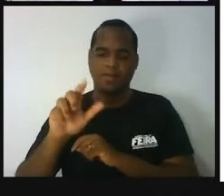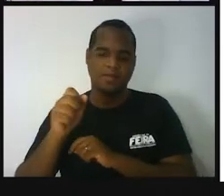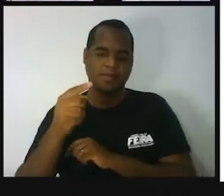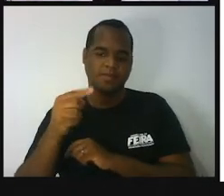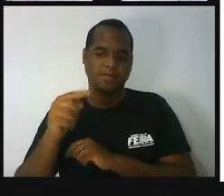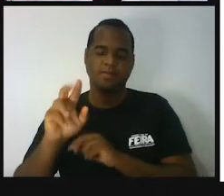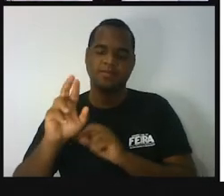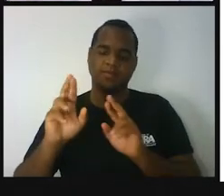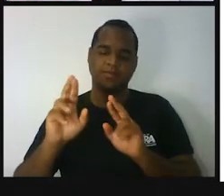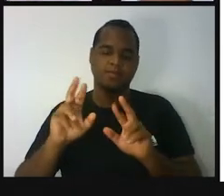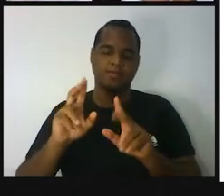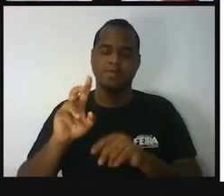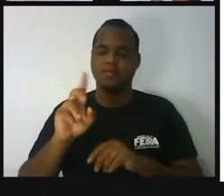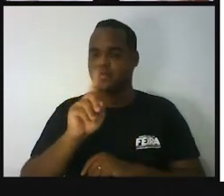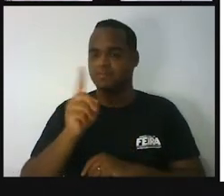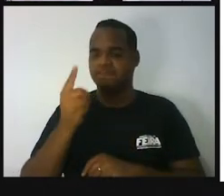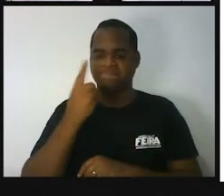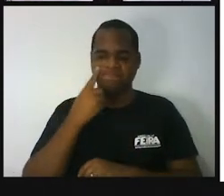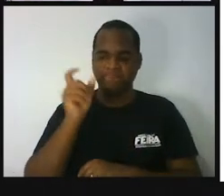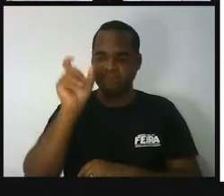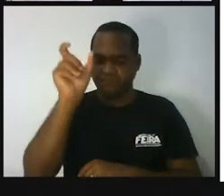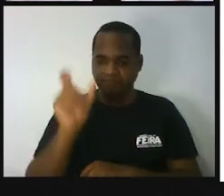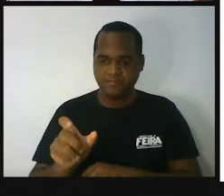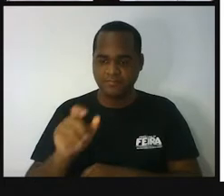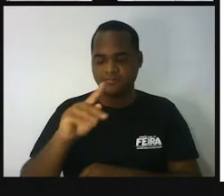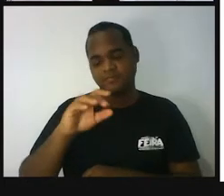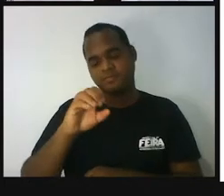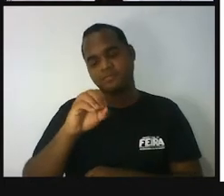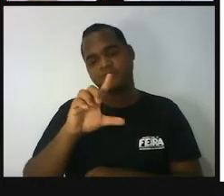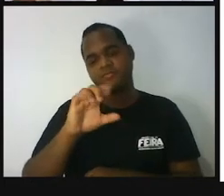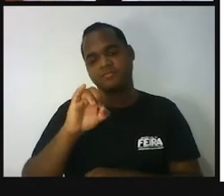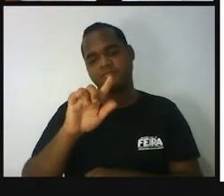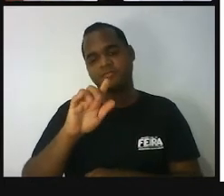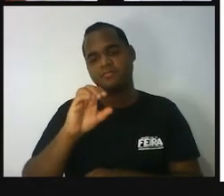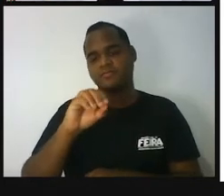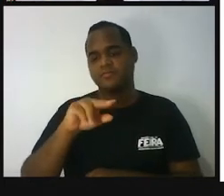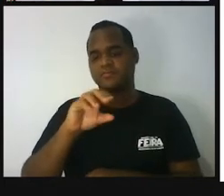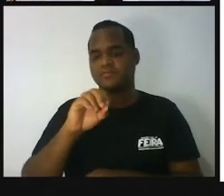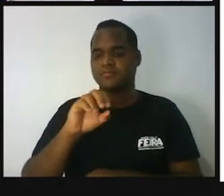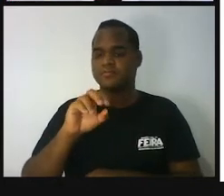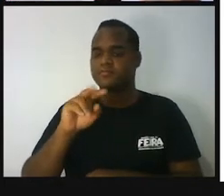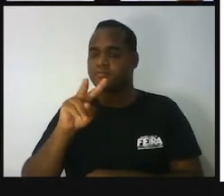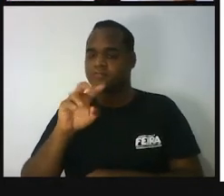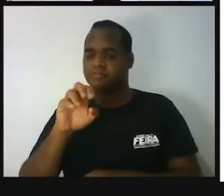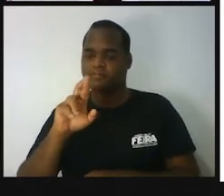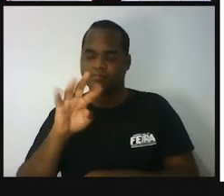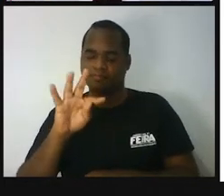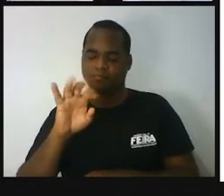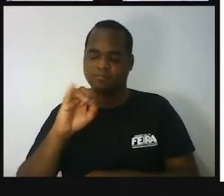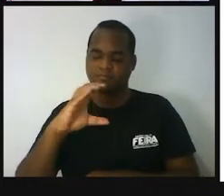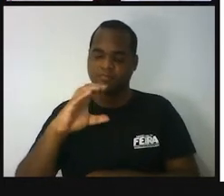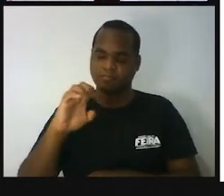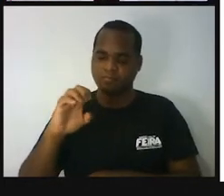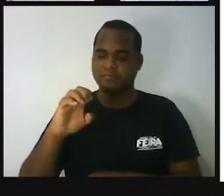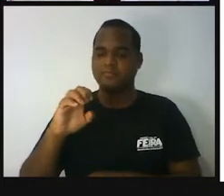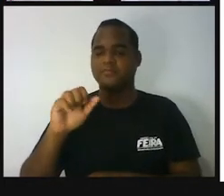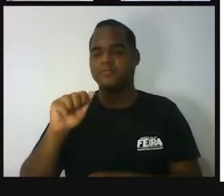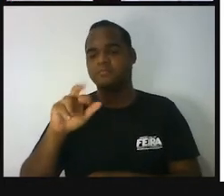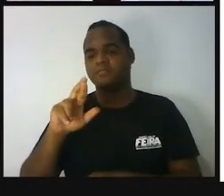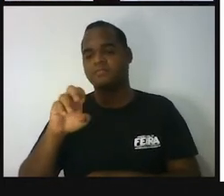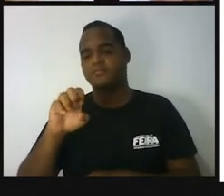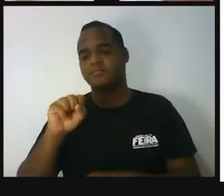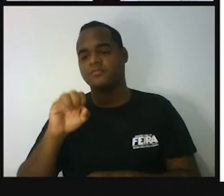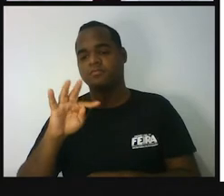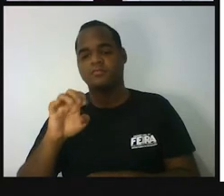as características desses polígonos, né? Os vértices, as arestas, os ângulos e tudo